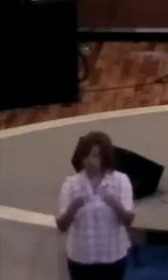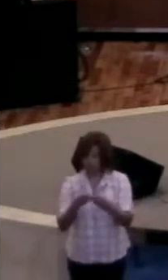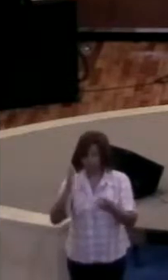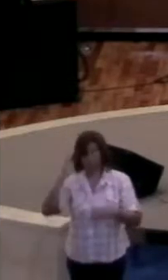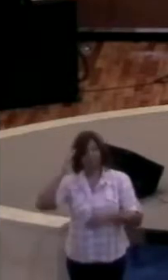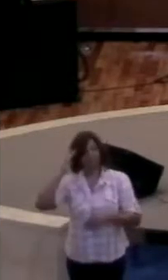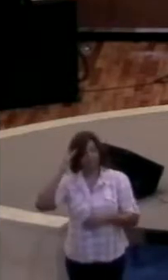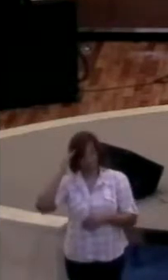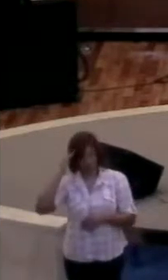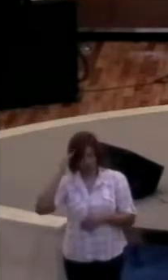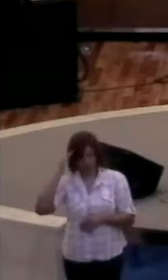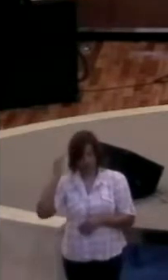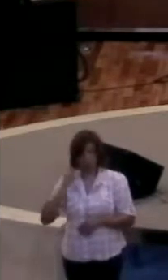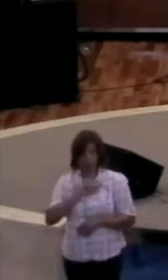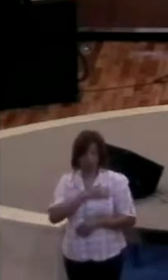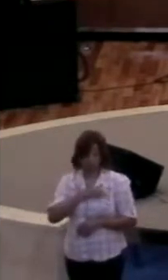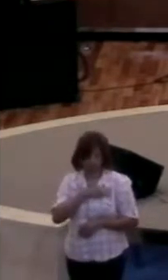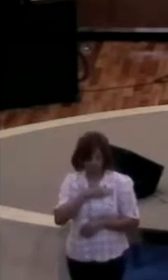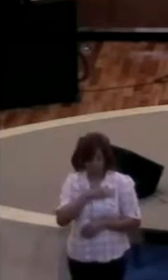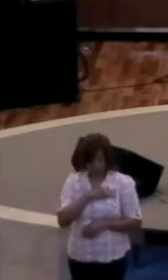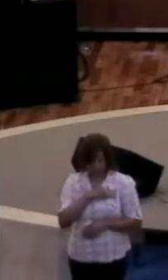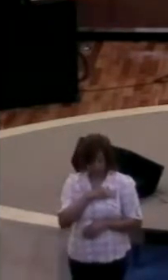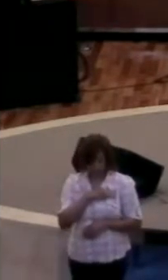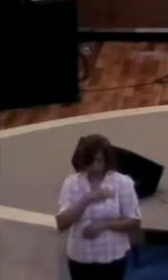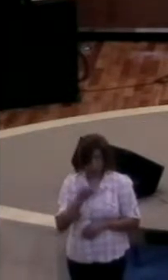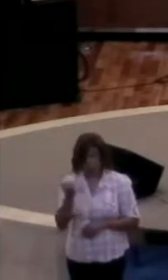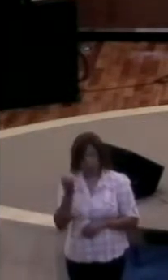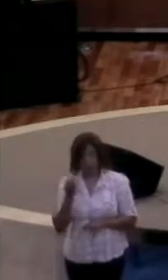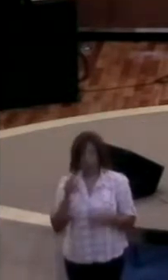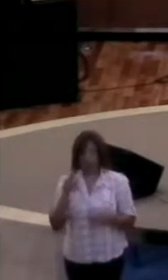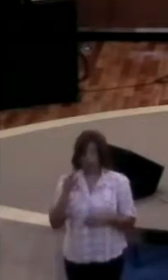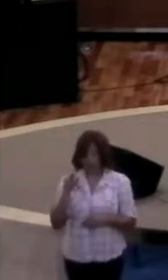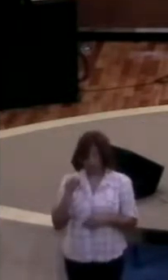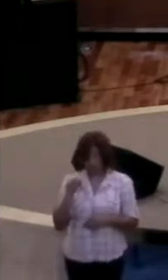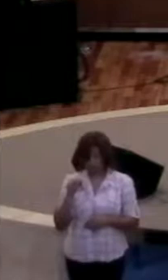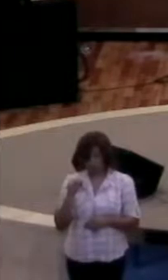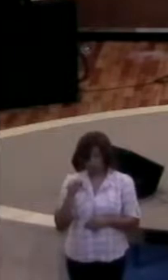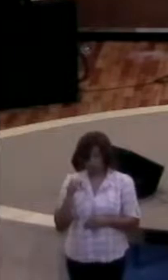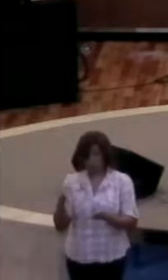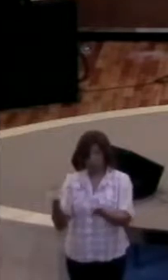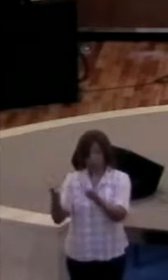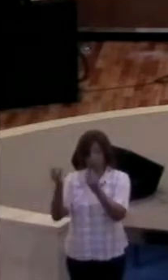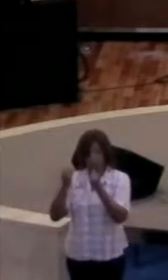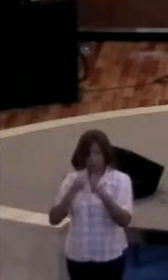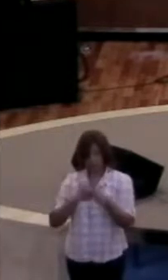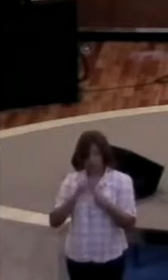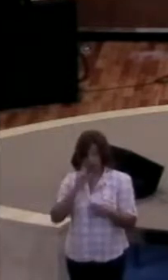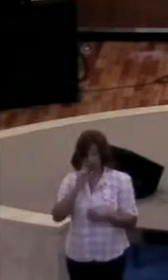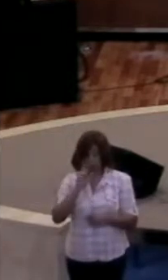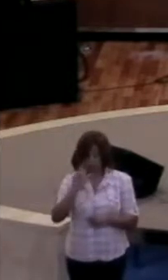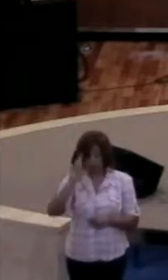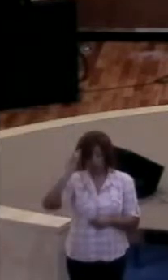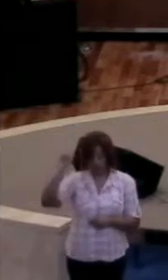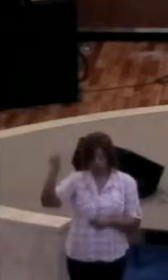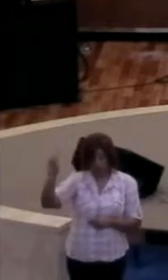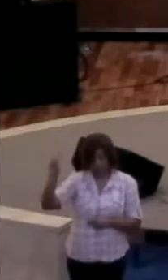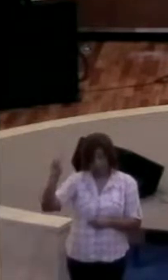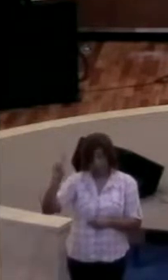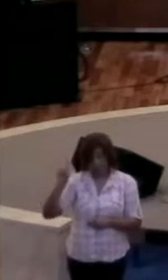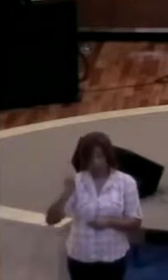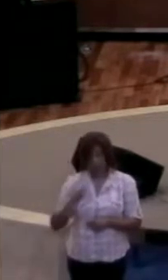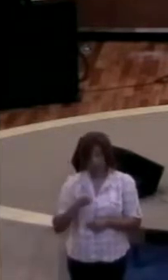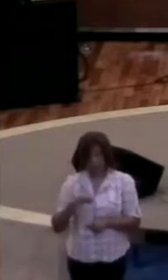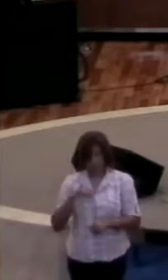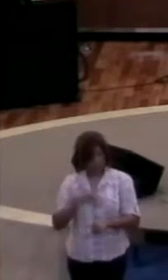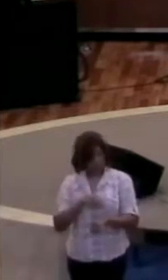atenção. Mateus, ele queria que os seus irmãos recebessem tanto essa palavra que ele, em nenhum momento,